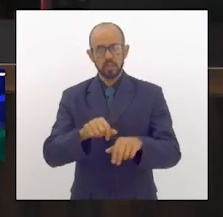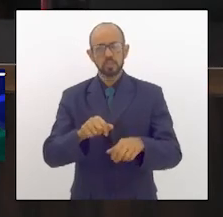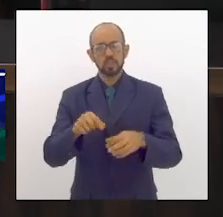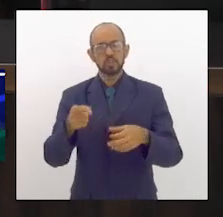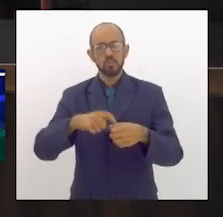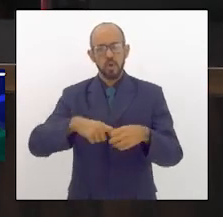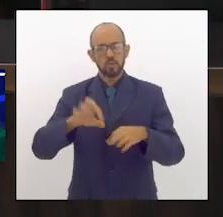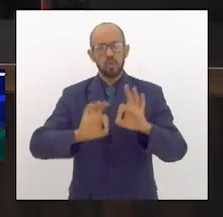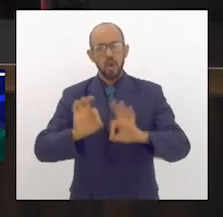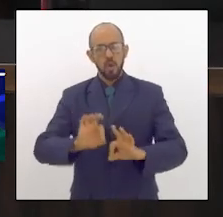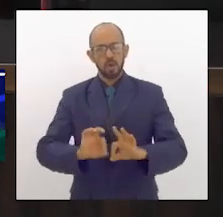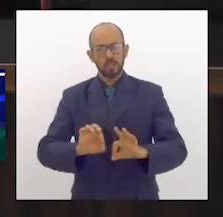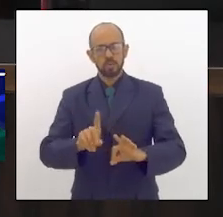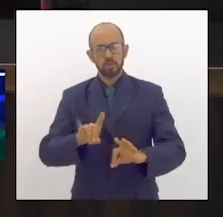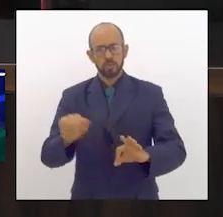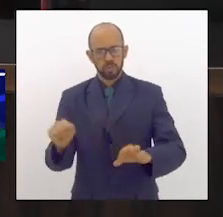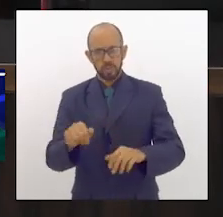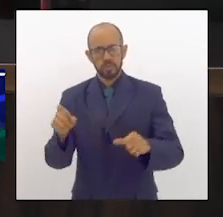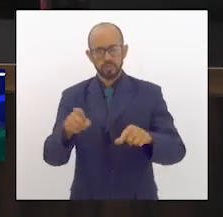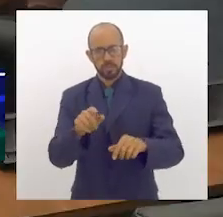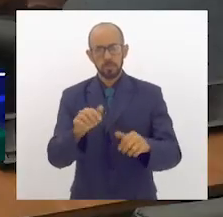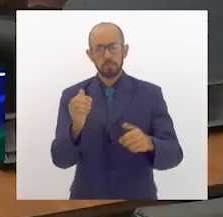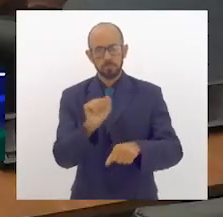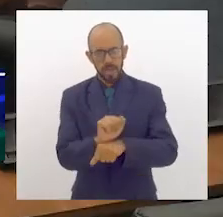ordem do dia está suspensa a sessão